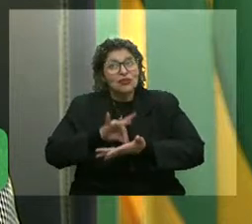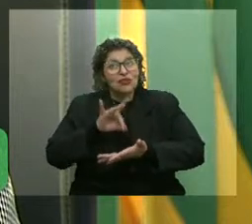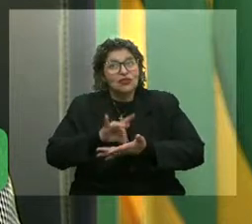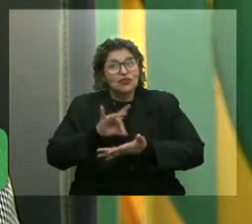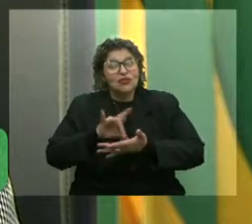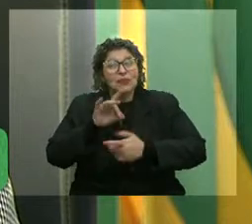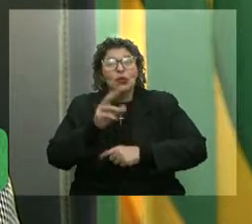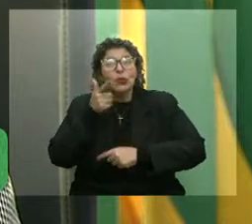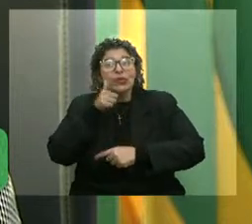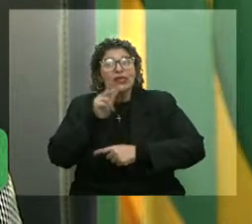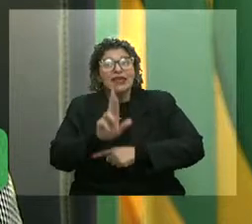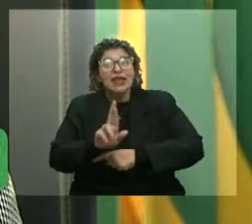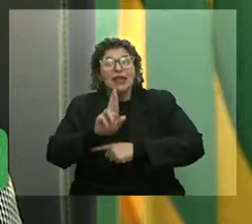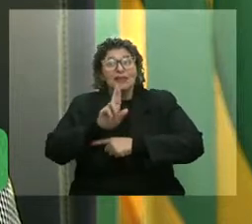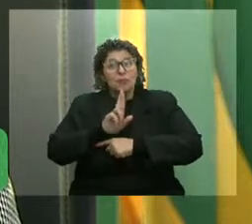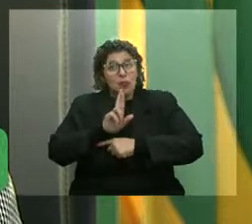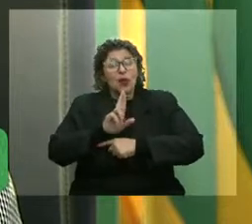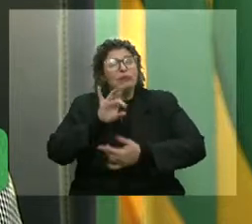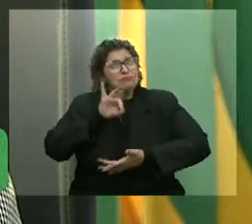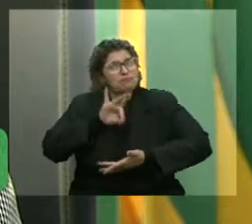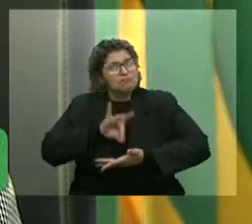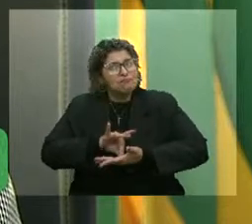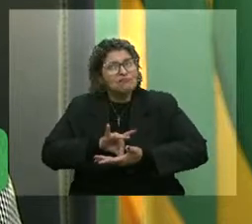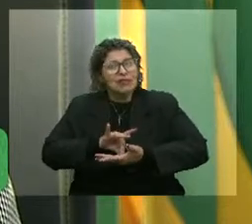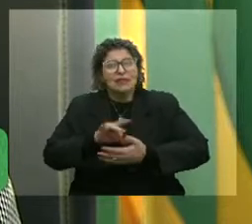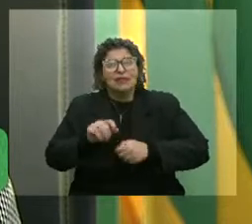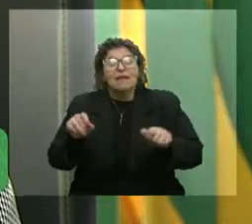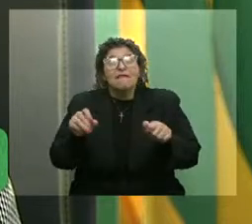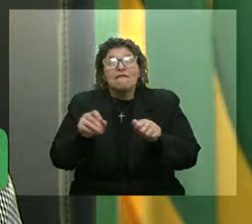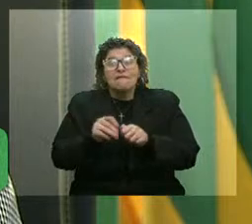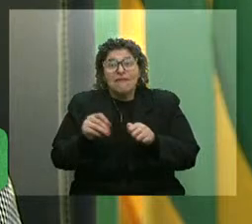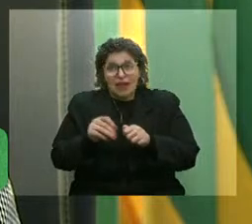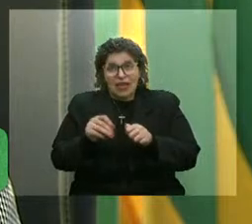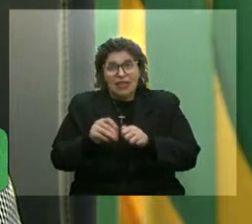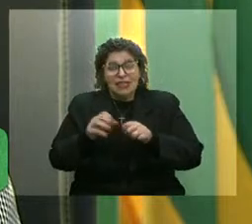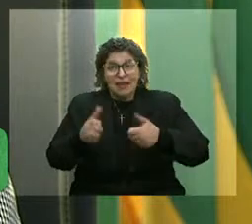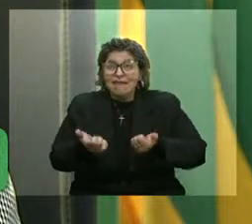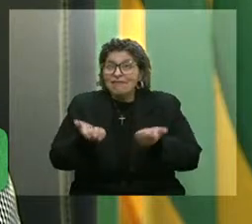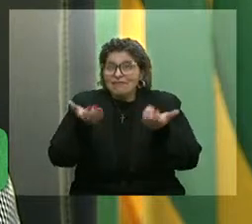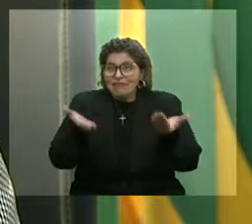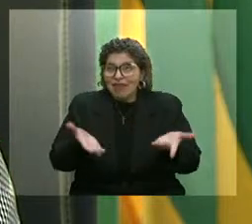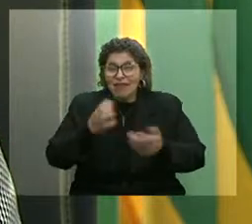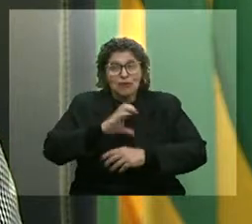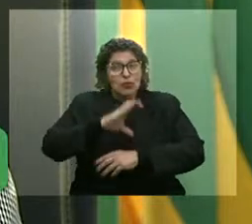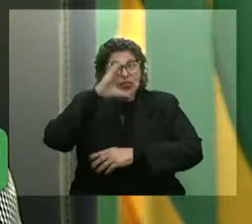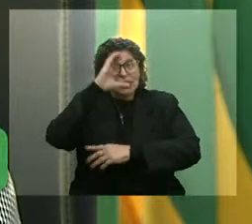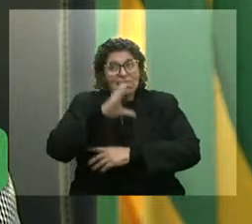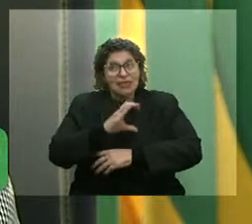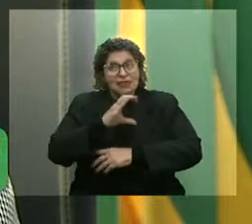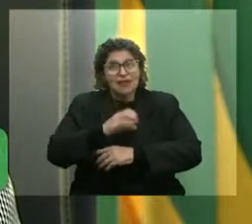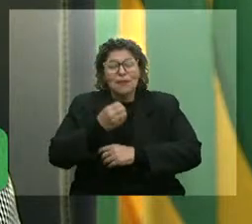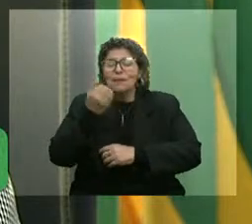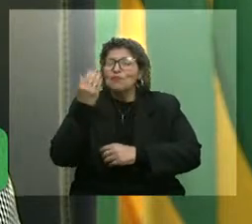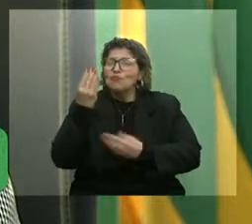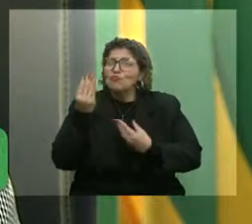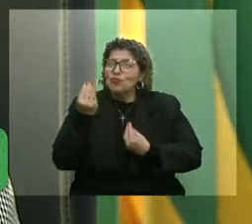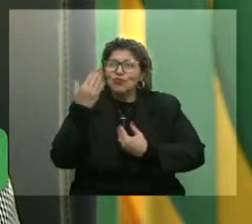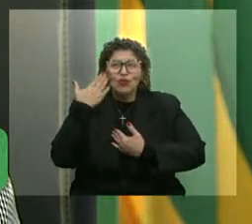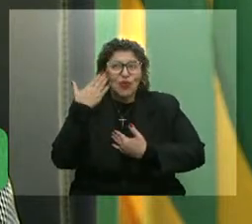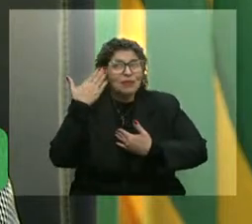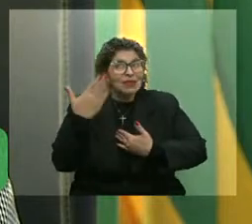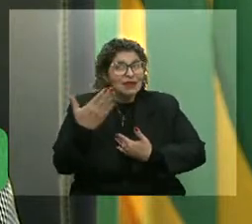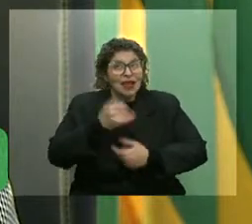buscarmos respostas concretas para fazermos entrega para o cidadão. Então, muito obrigado por